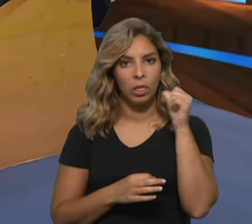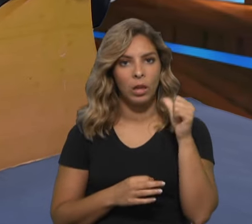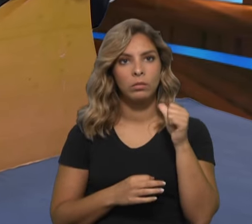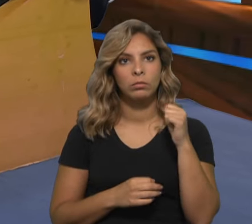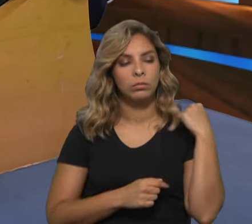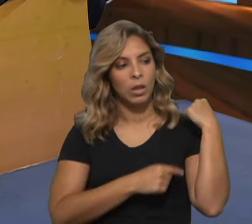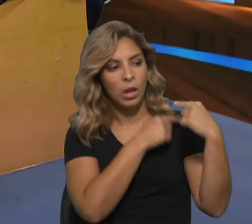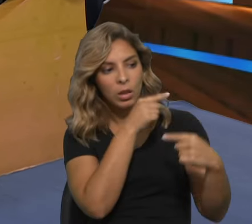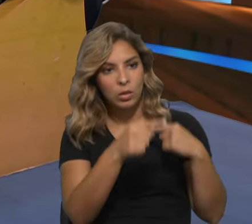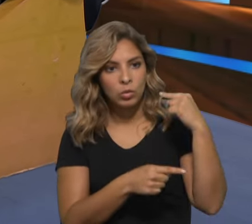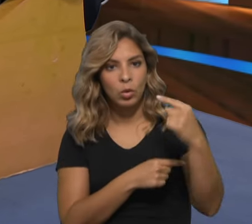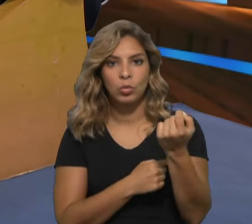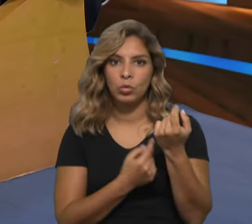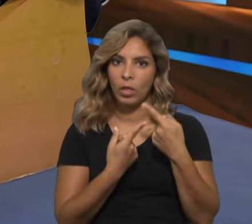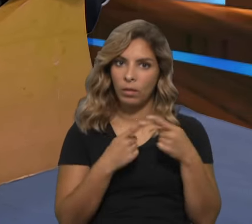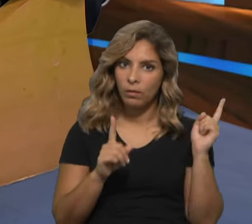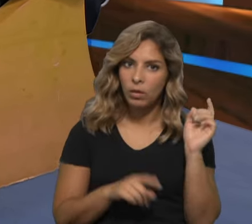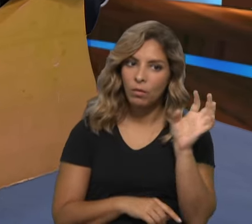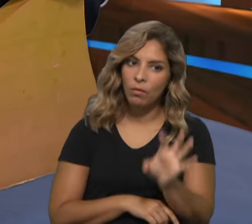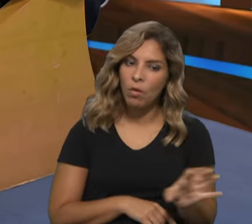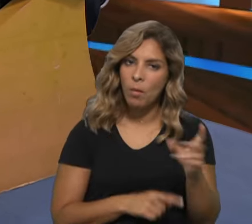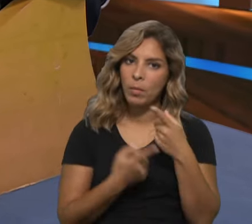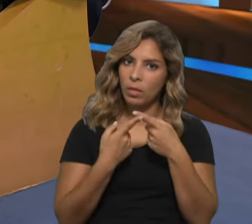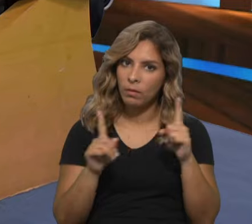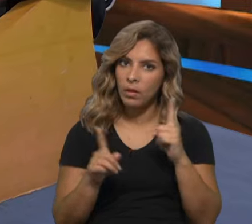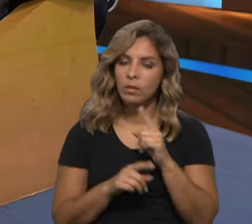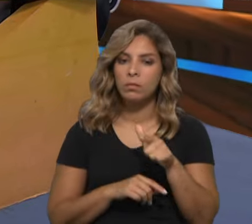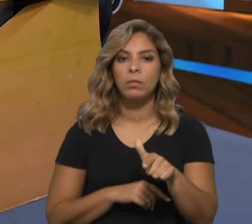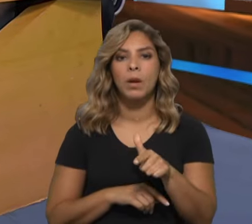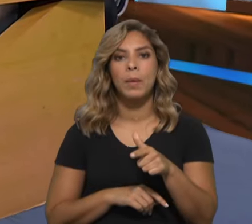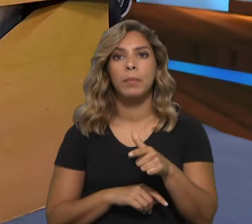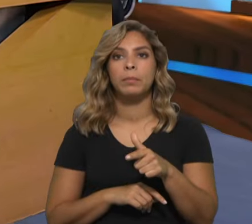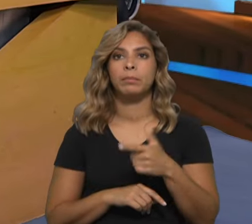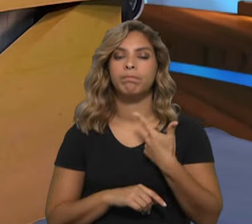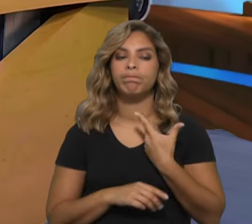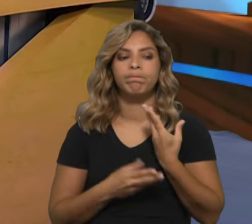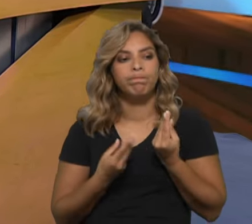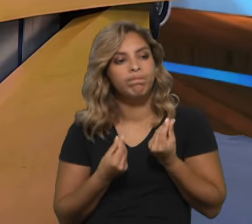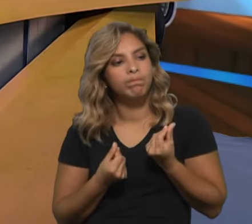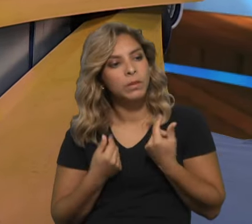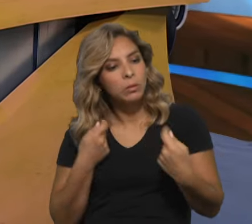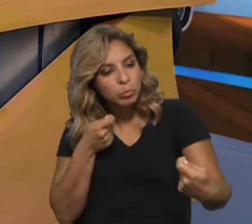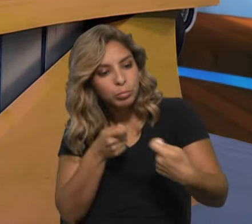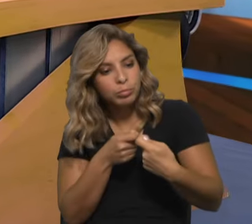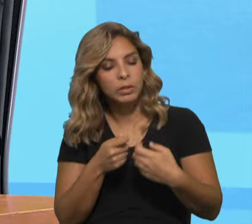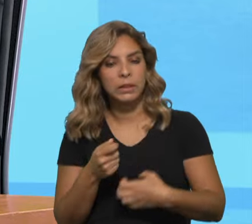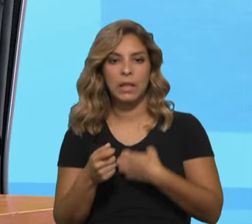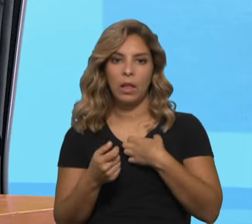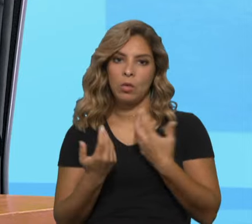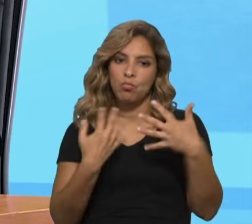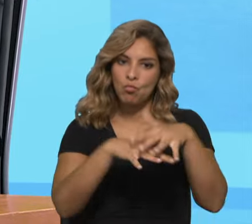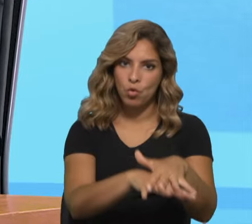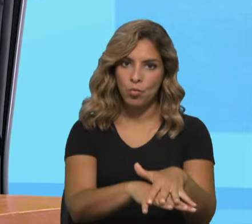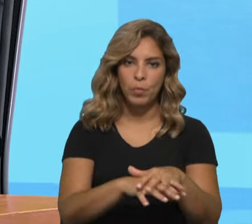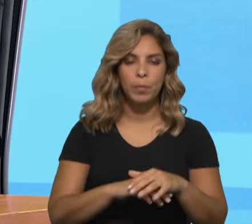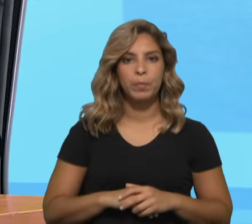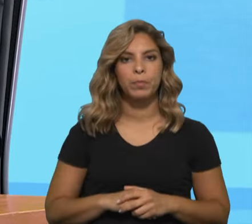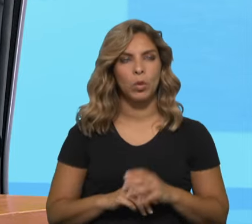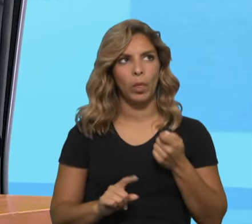tradições diferentes, a encontrarem o seu pé na sociedade portuguesa. Isso é um desafio. Até porque se nota